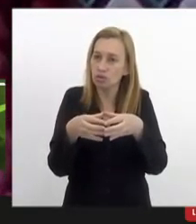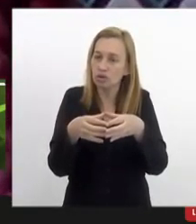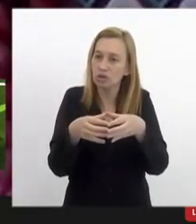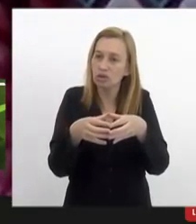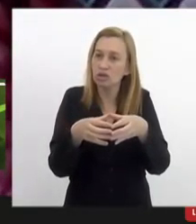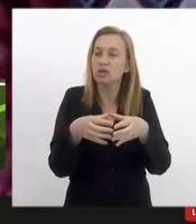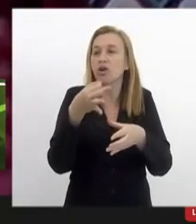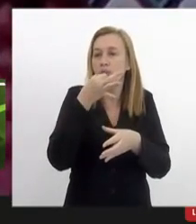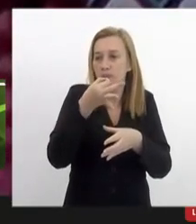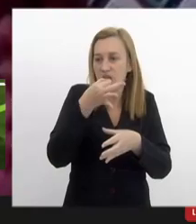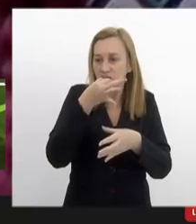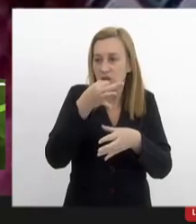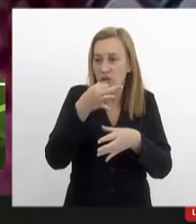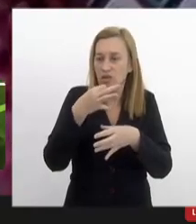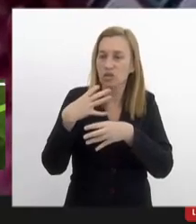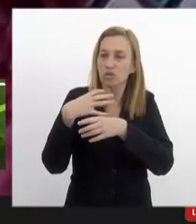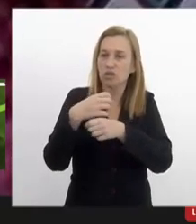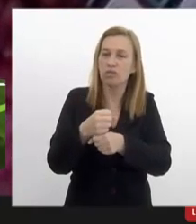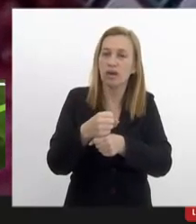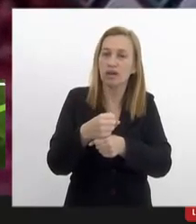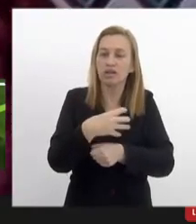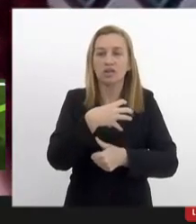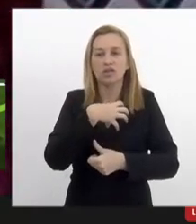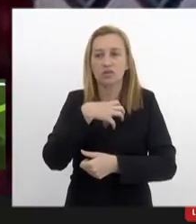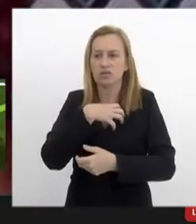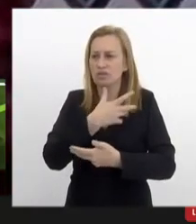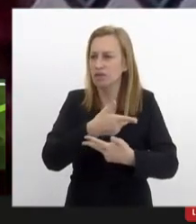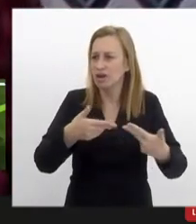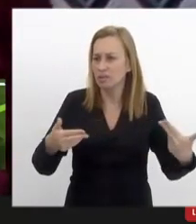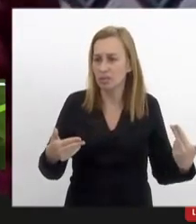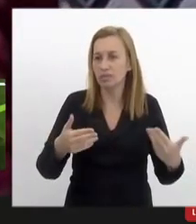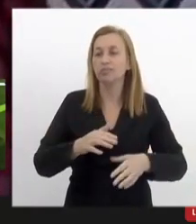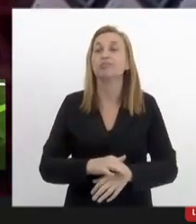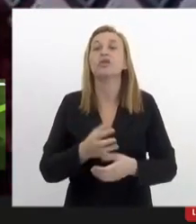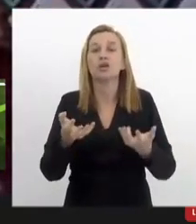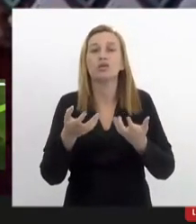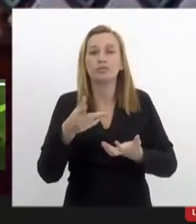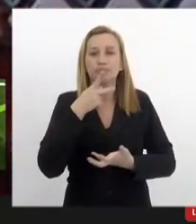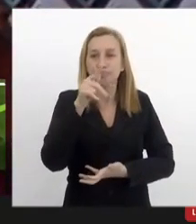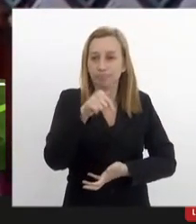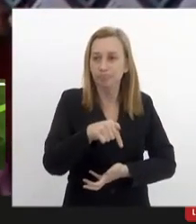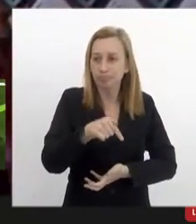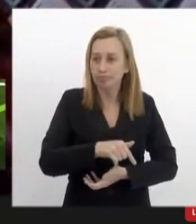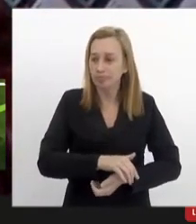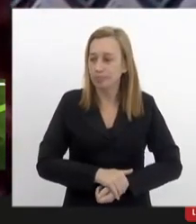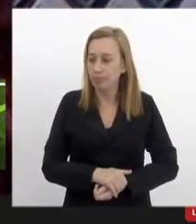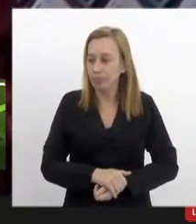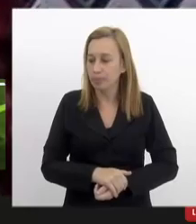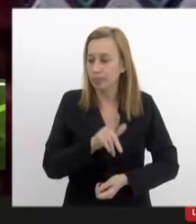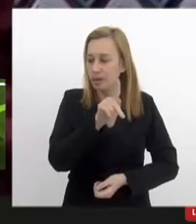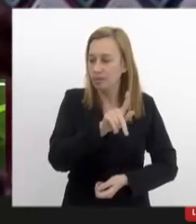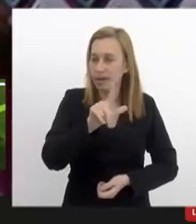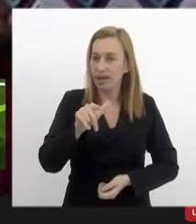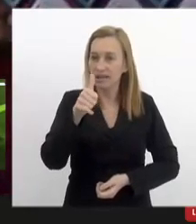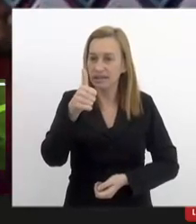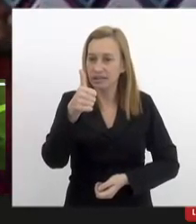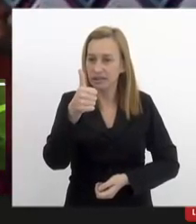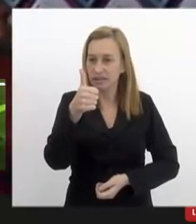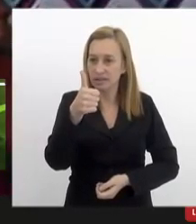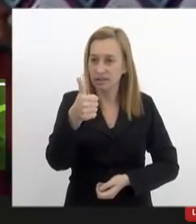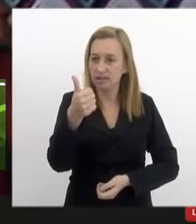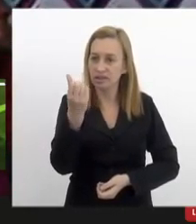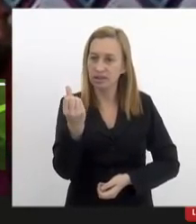outras mentes e outros corações. Eu quero ressaltar aqui que o PL